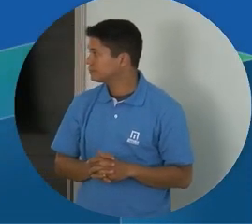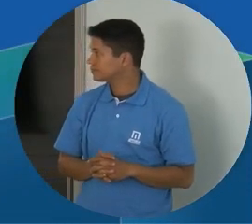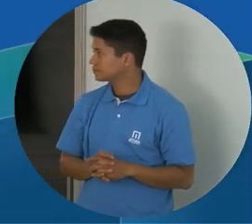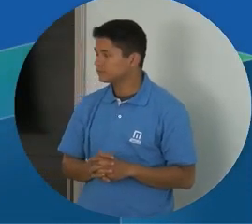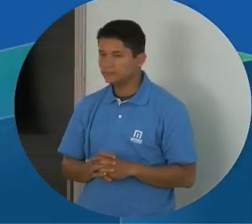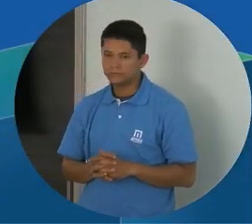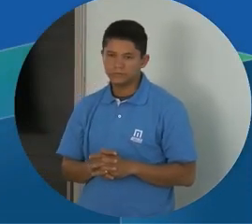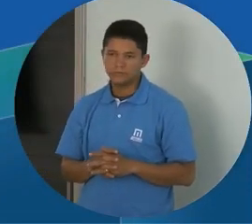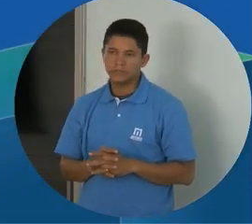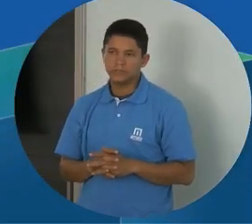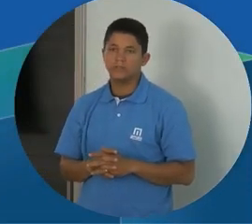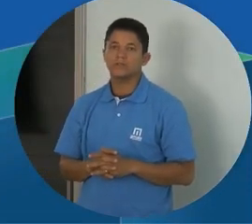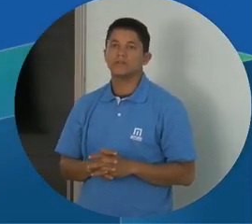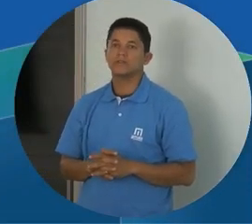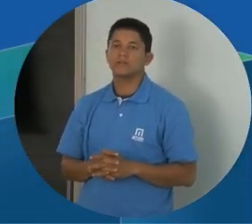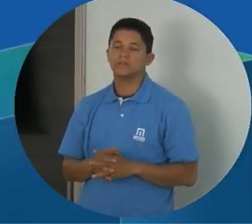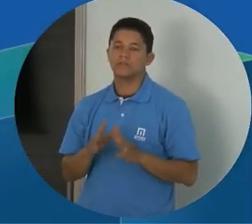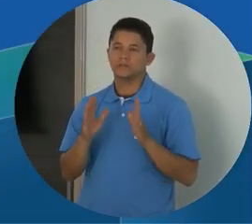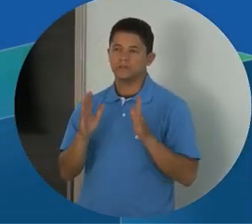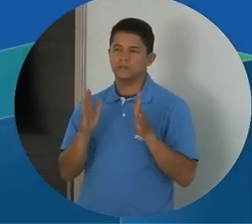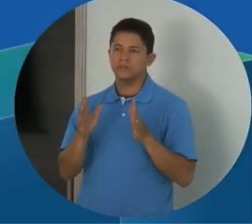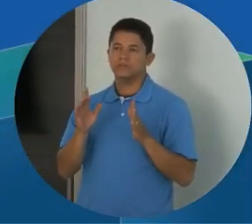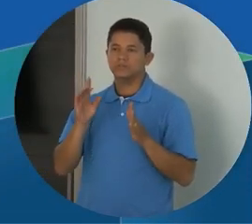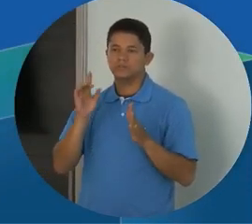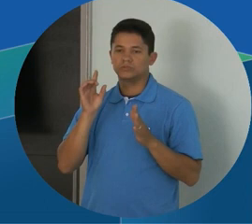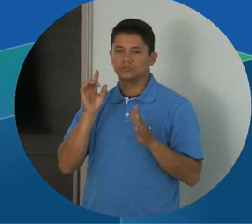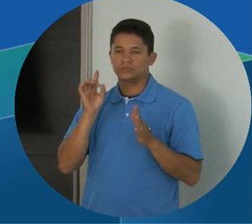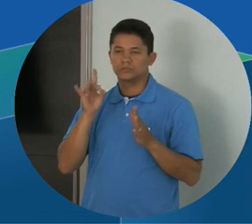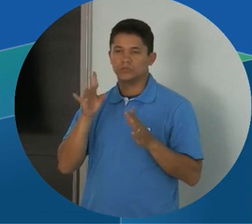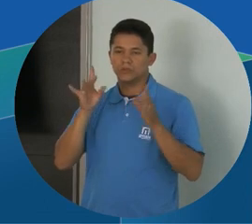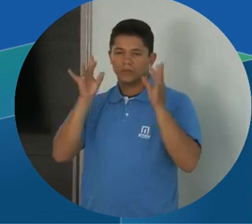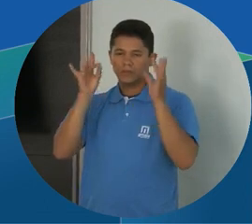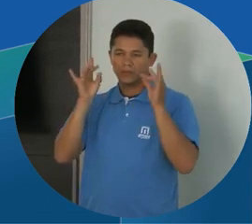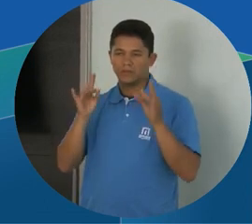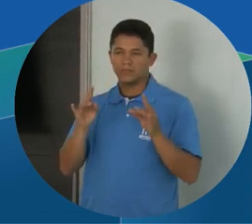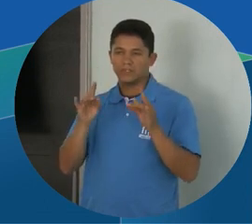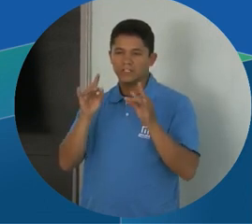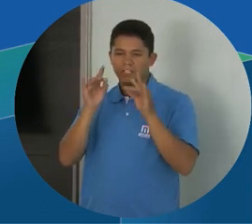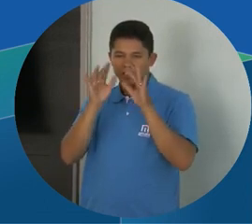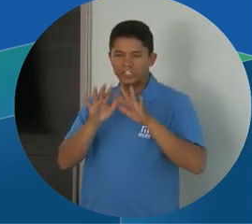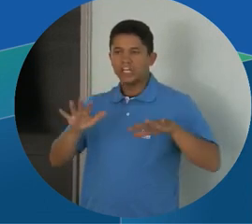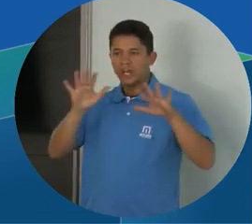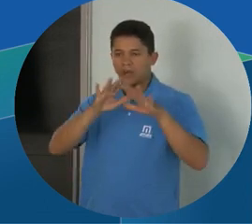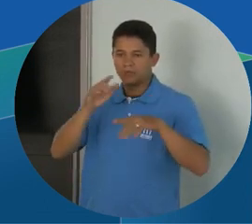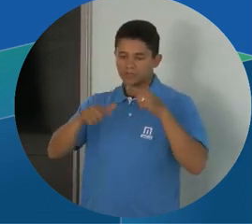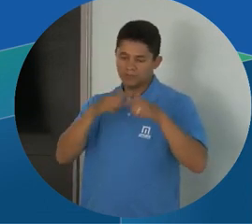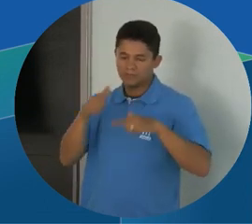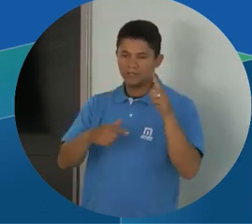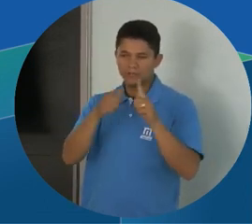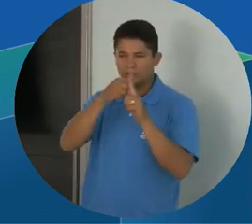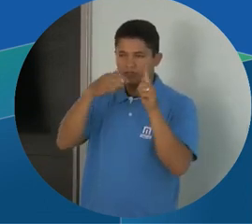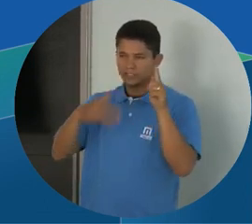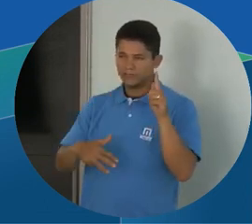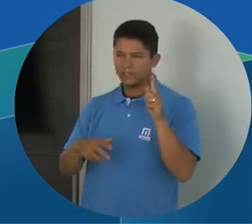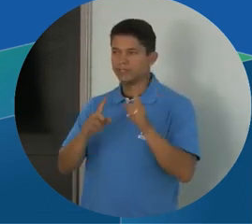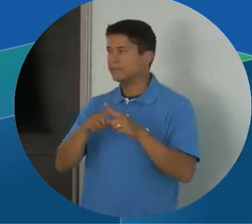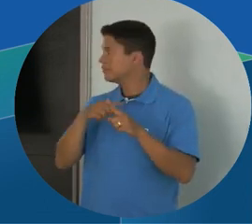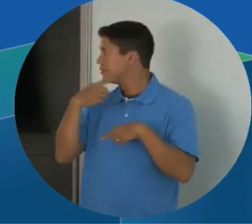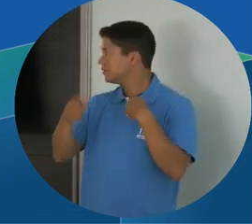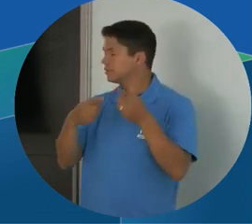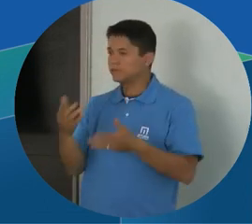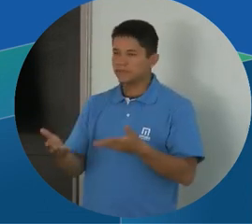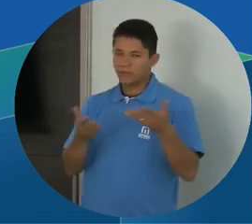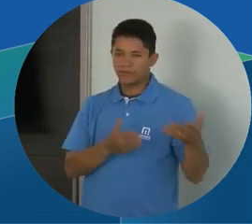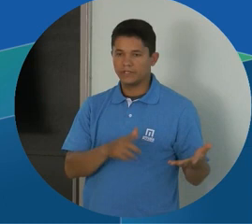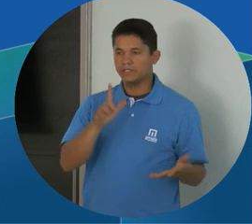Eu vou só dar um briefing geral, eu como bom comercial, né? Vou dar só um briefing geral do que a GEMAIA está fazendo, e aí eu vou passar a bola para o